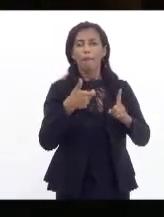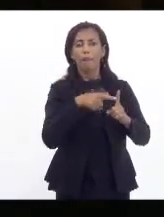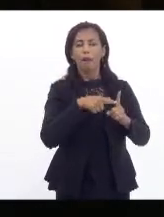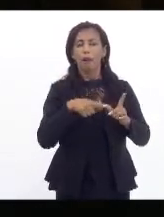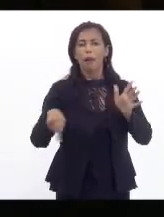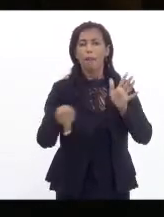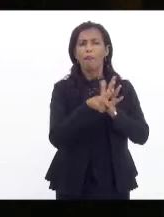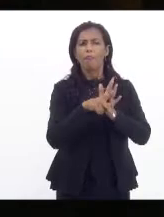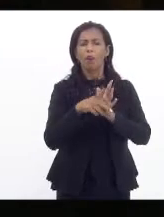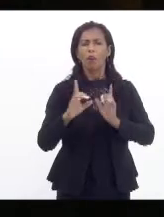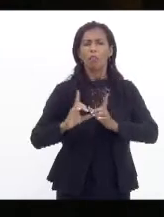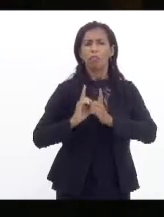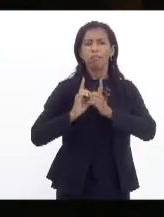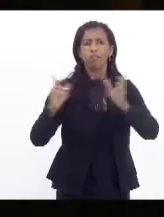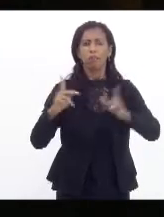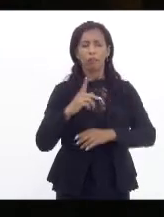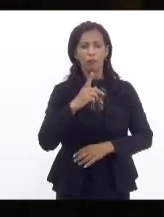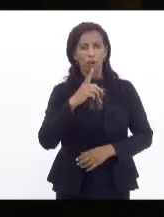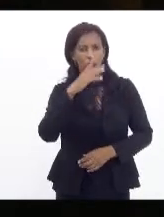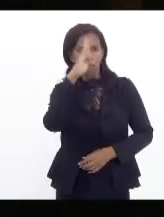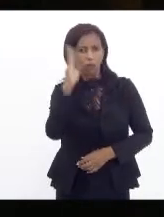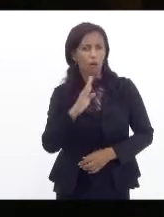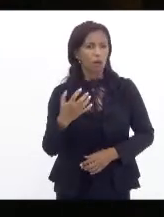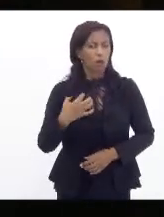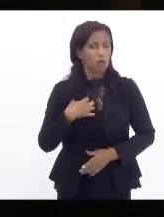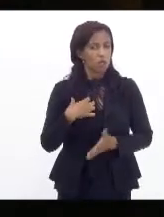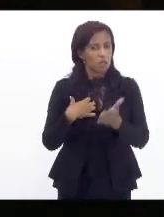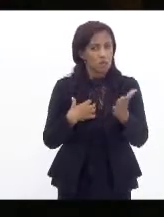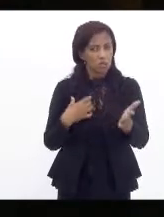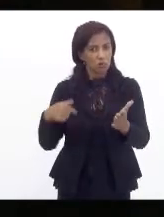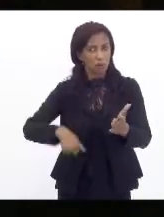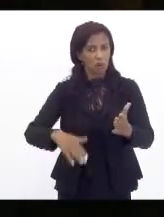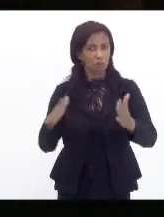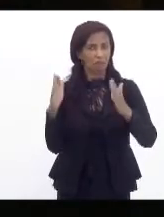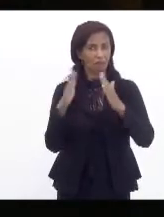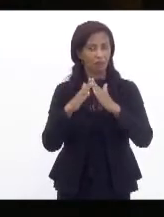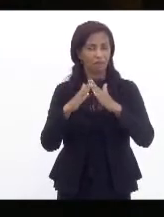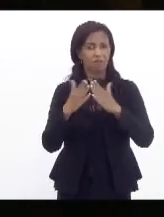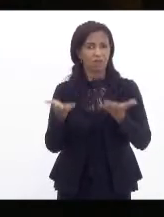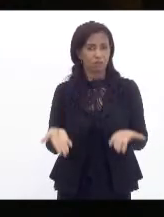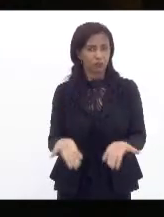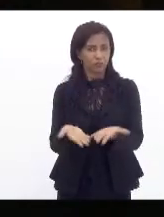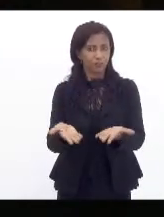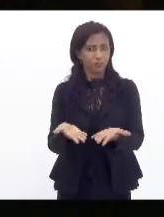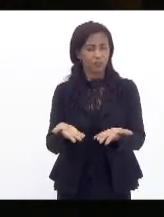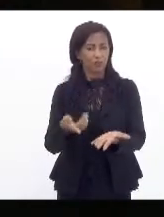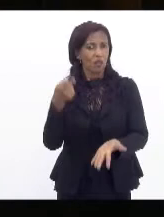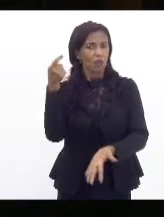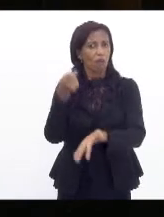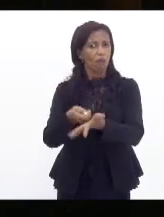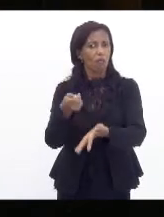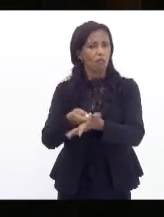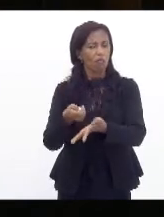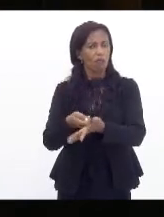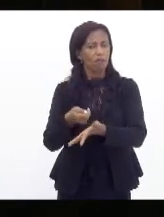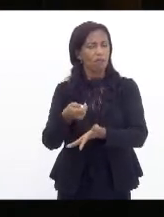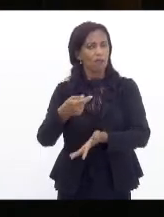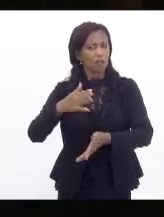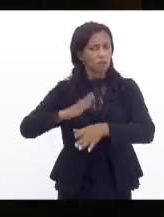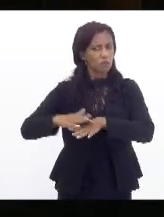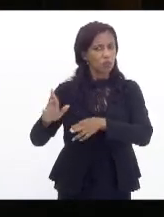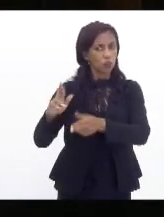própria democracia brasileira. Então, nesse sentido, o que essa casa faz é o seu dever de casa e a